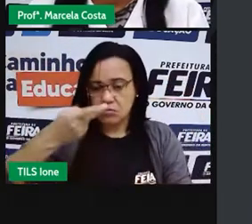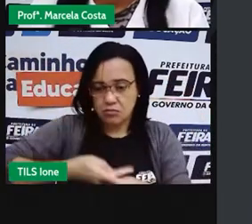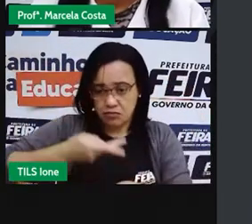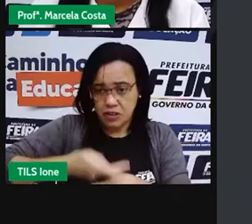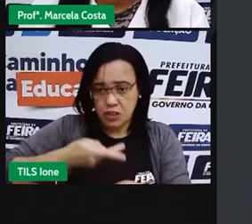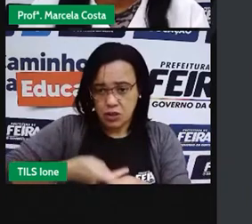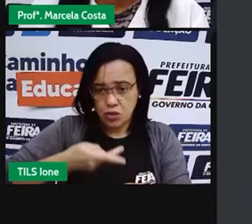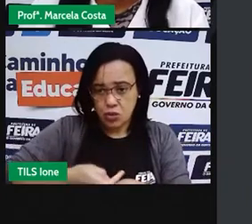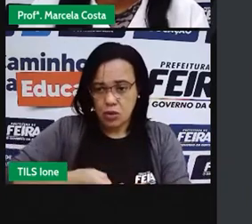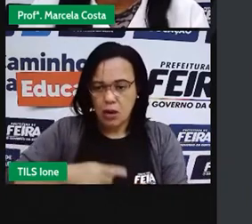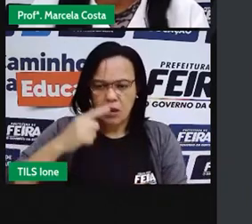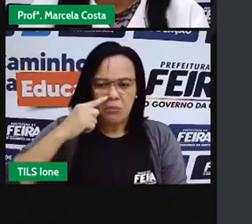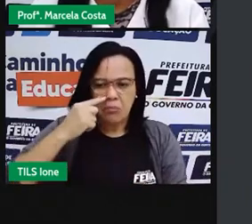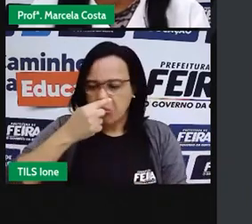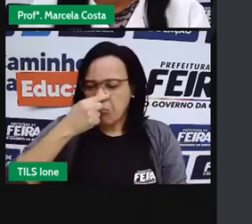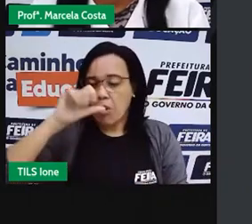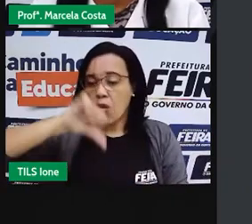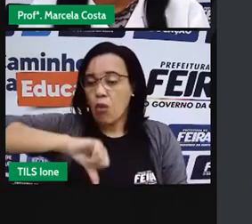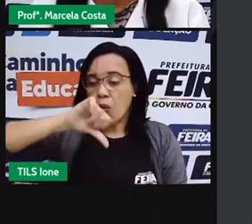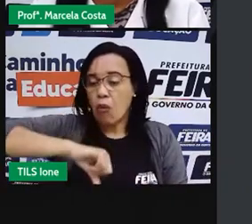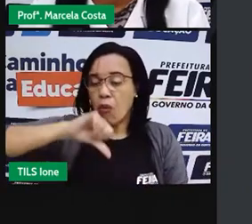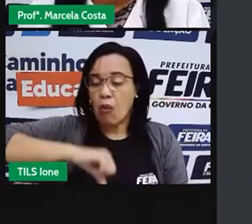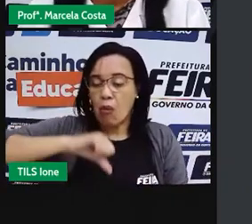danada, o nariz todo entupido.